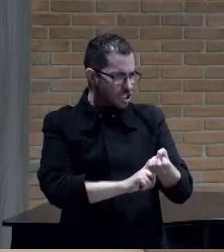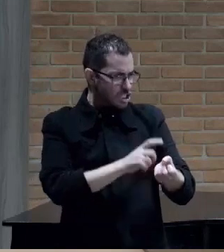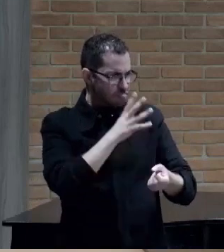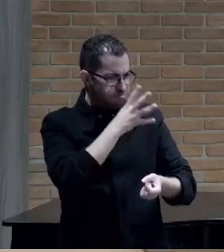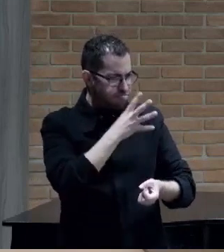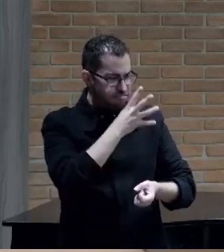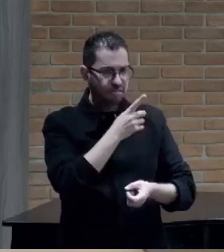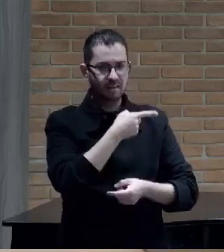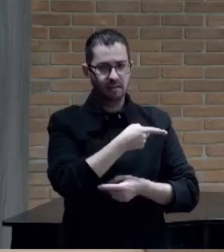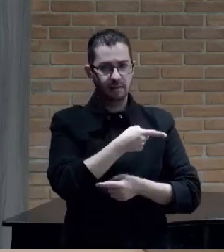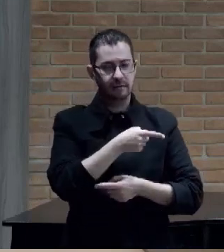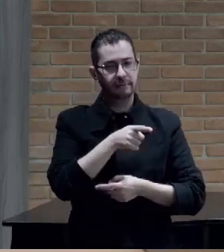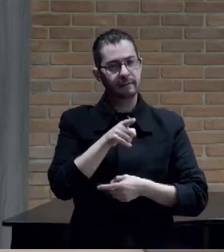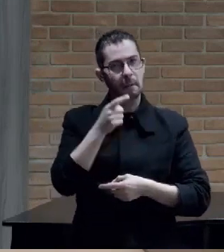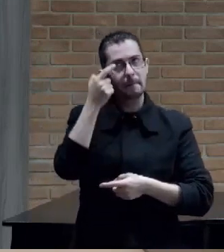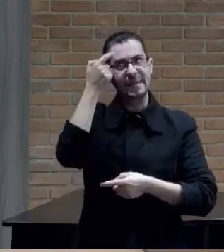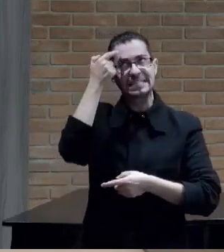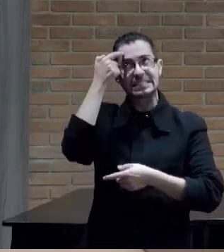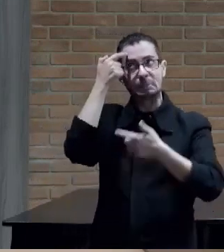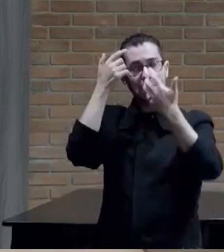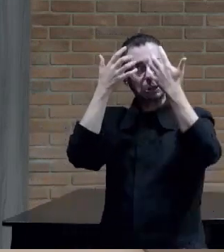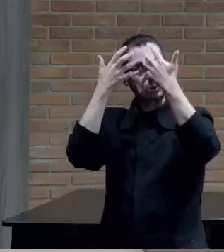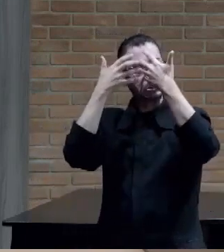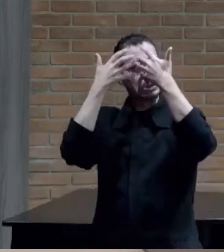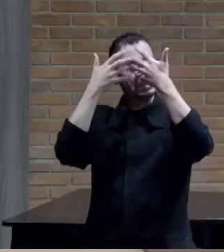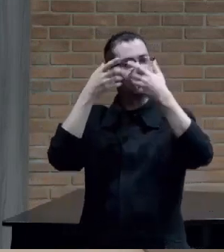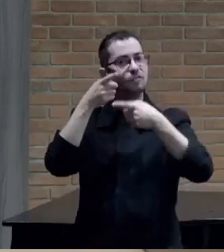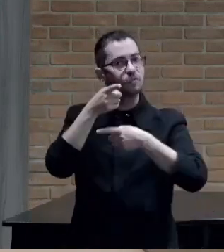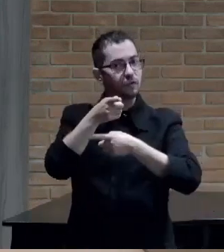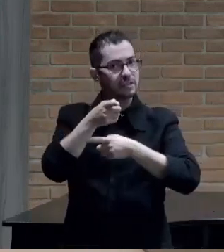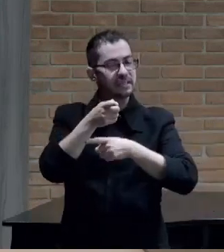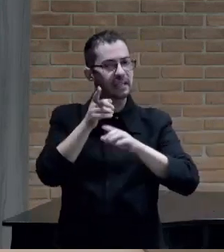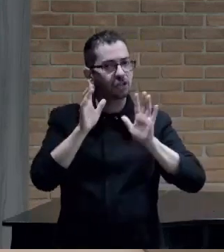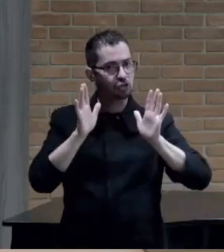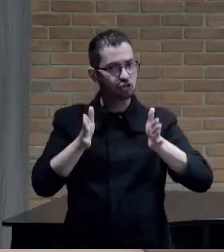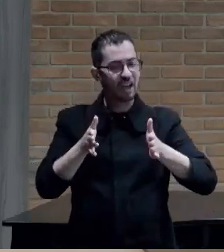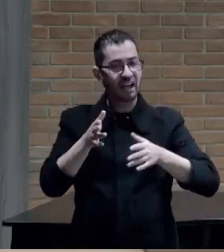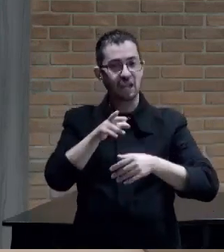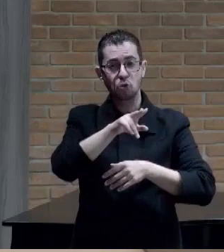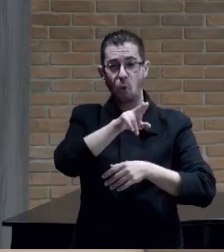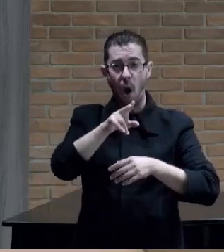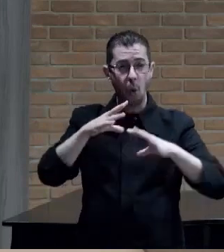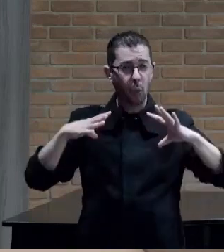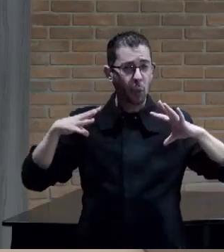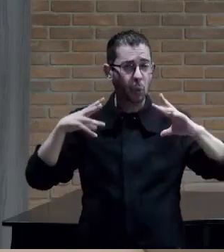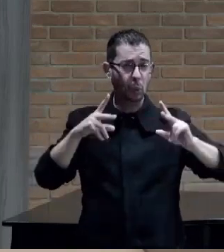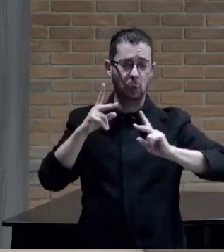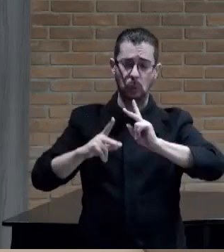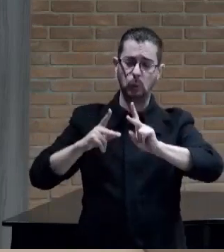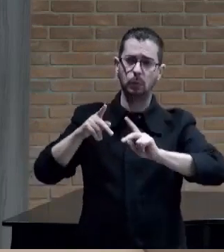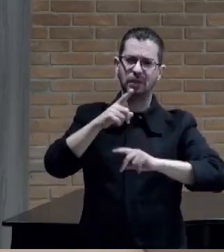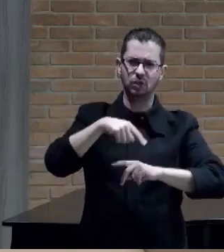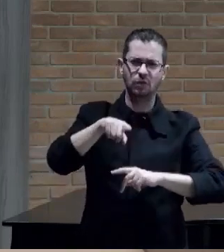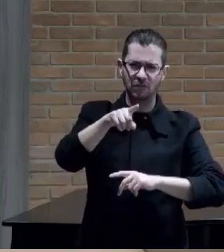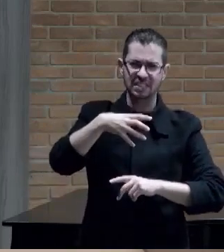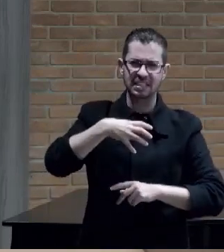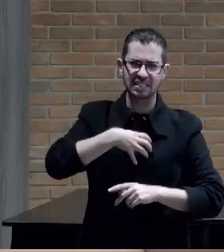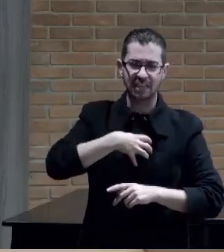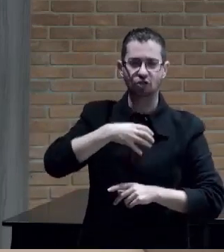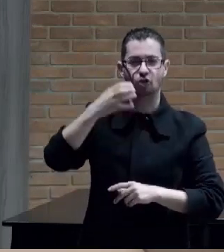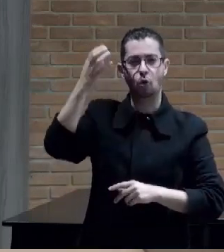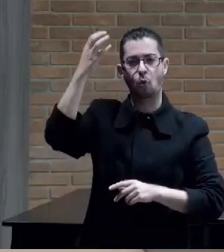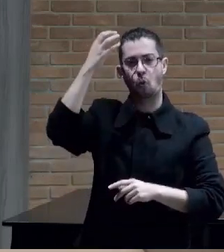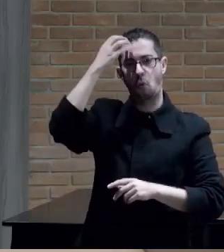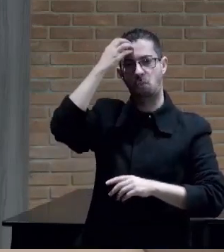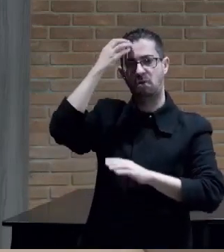Em pensamento, palavra e ação, você, como todos os demais do mundo, é culpado diante de